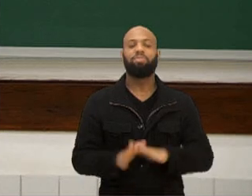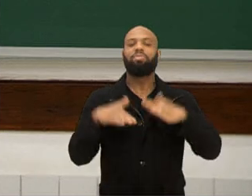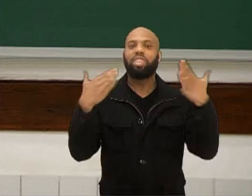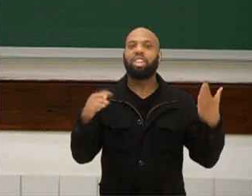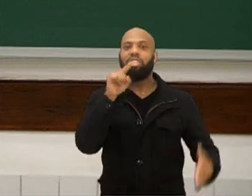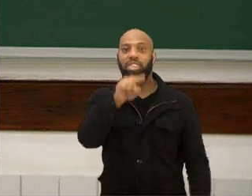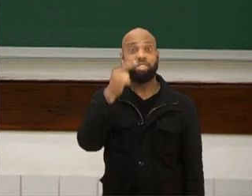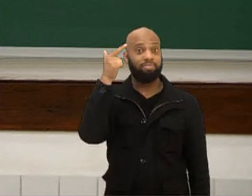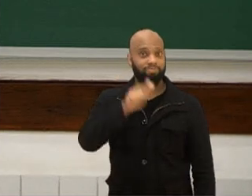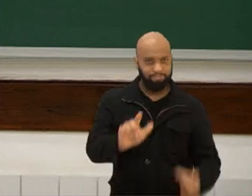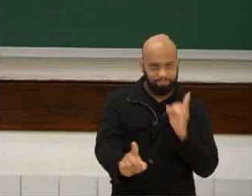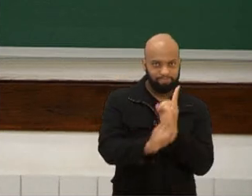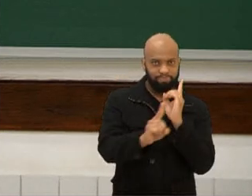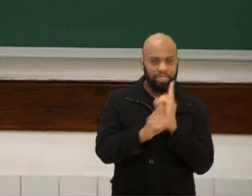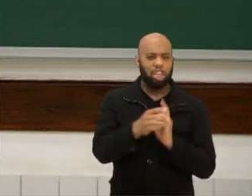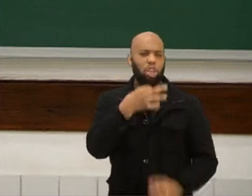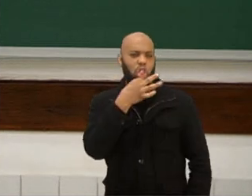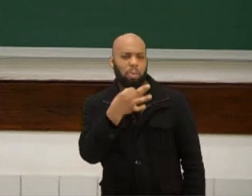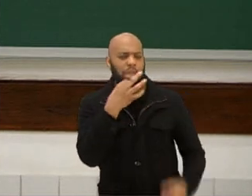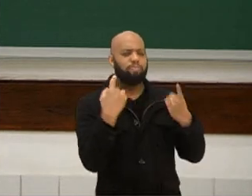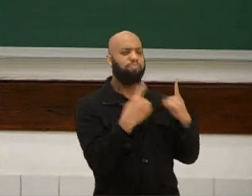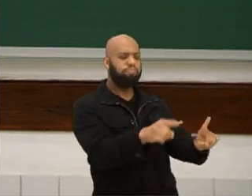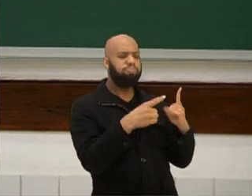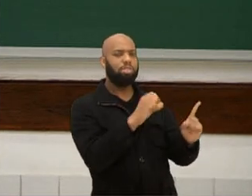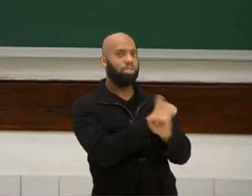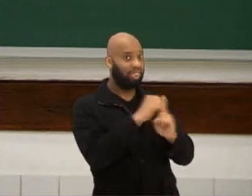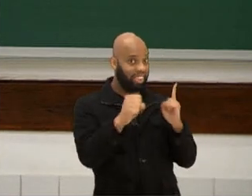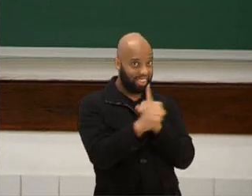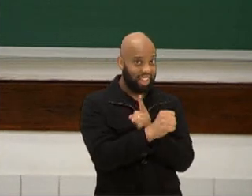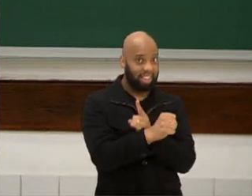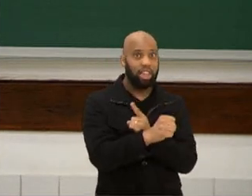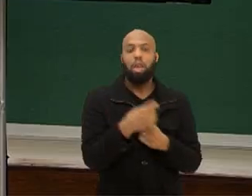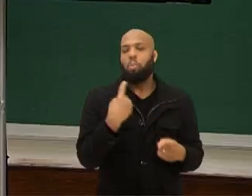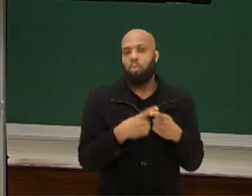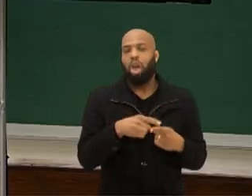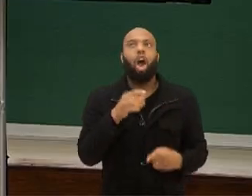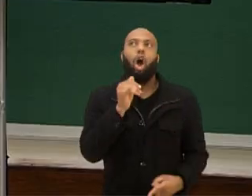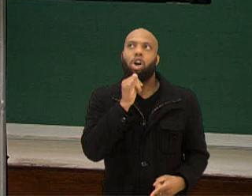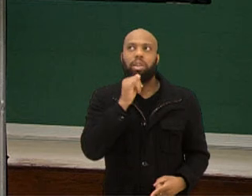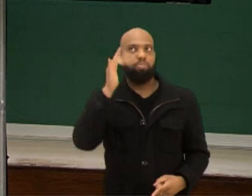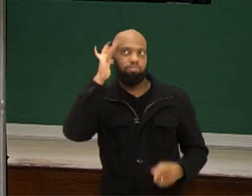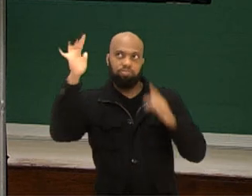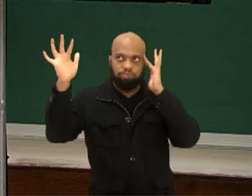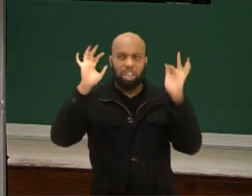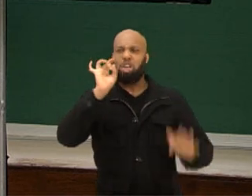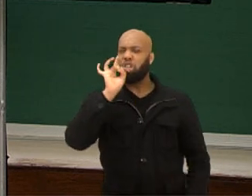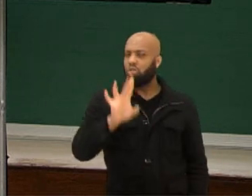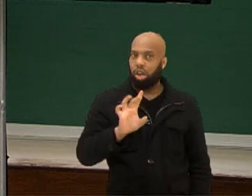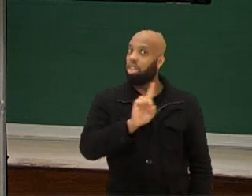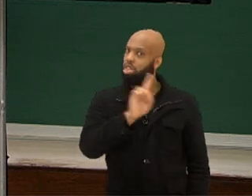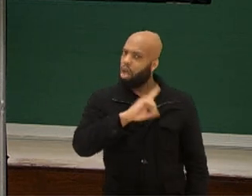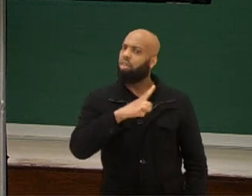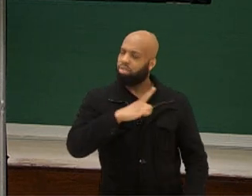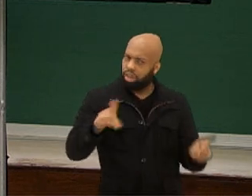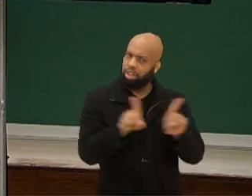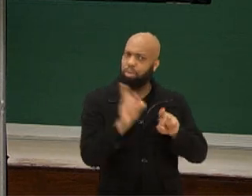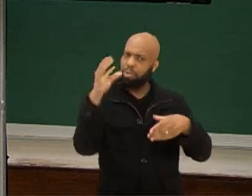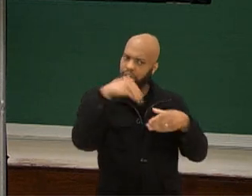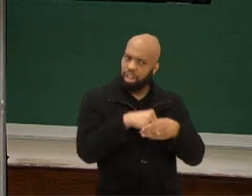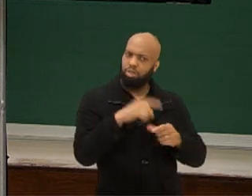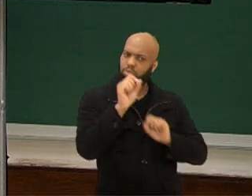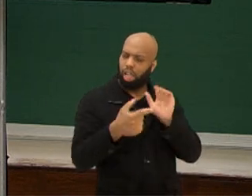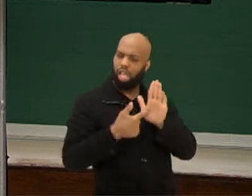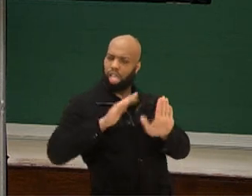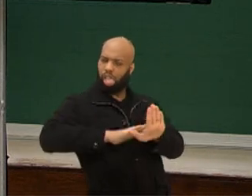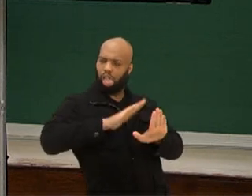Então, conseguiram encontrar essa crítica da sociedade? Porque não é porque a obra é de fantasia que ela não vai trazer ali